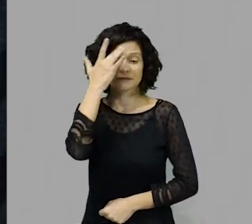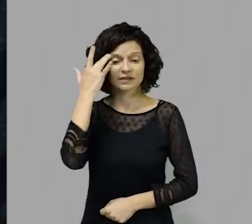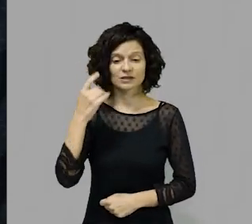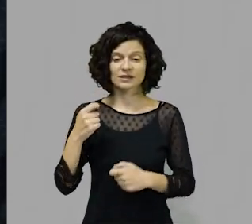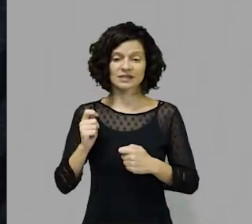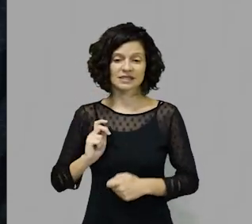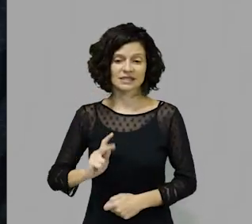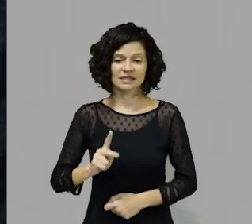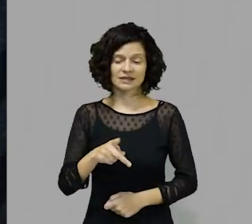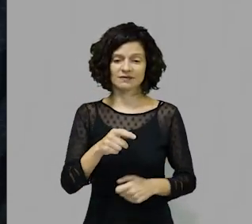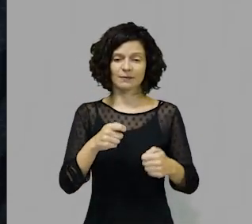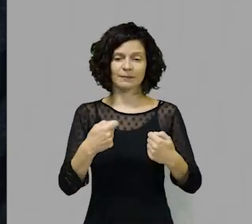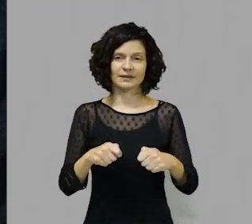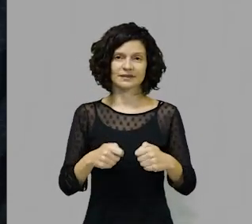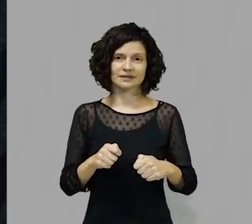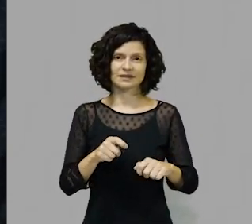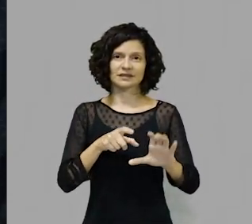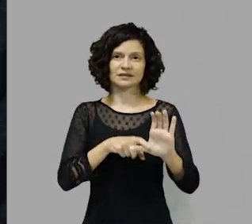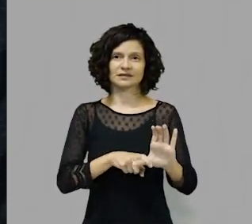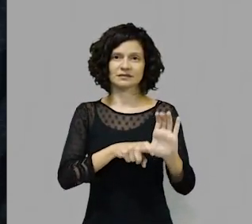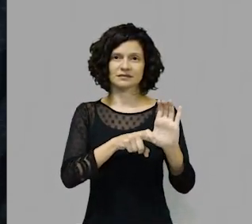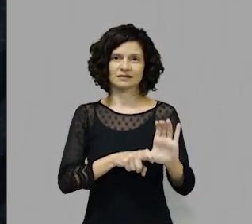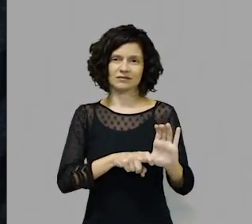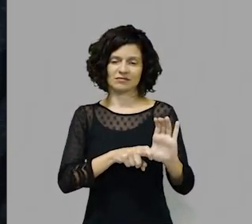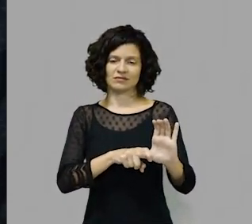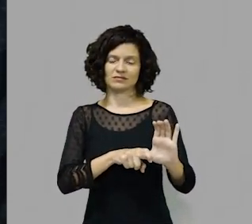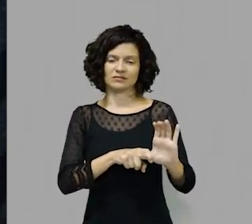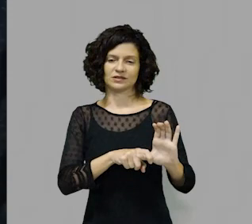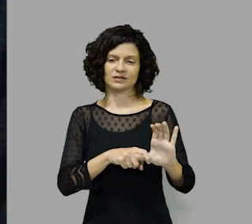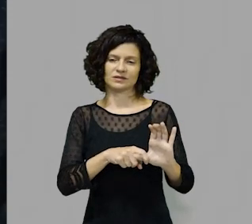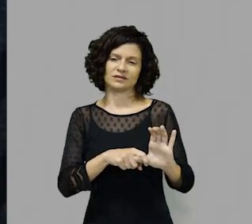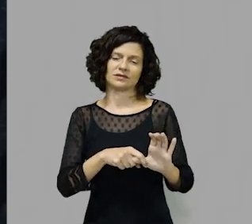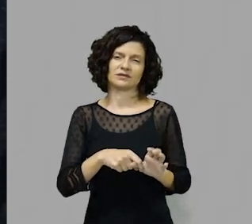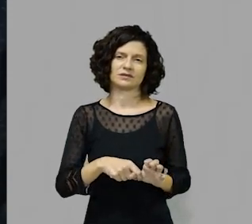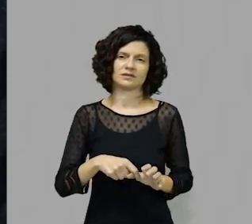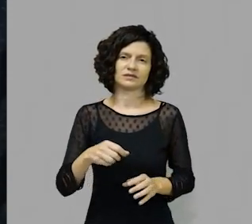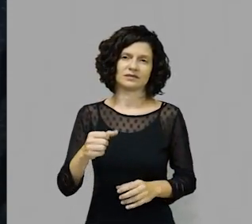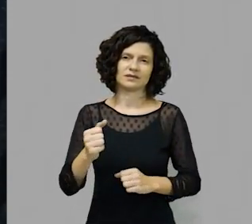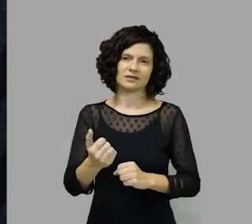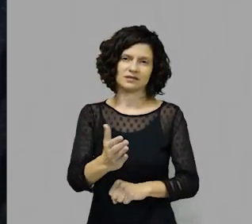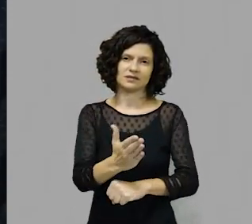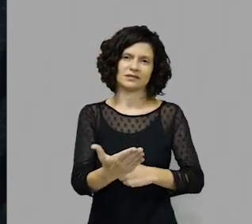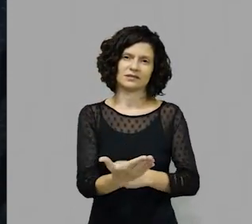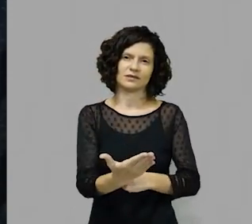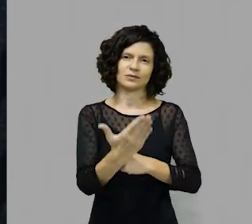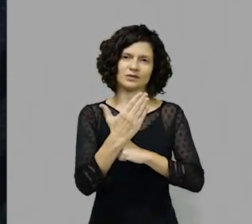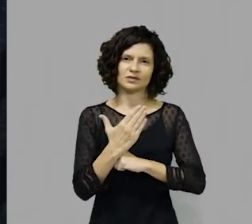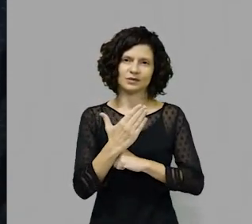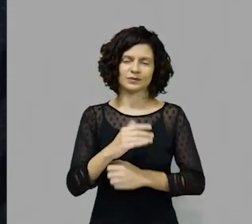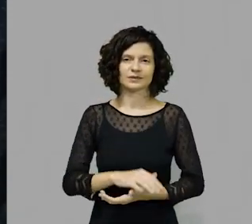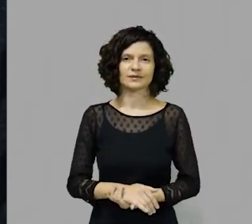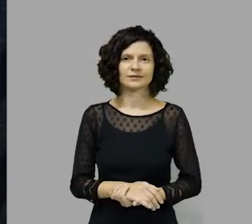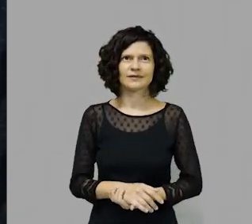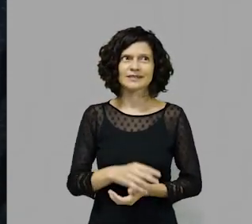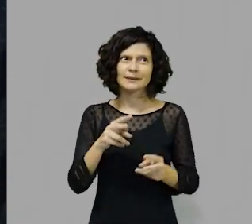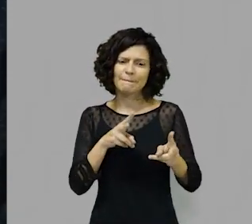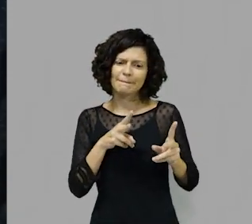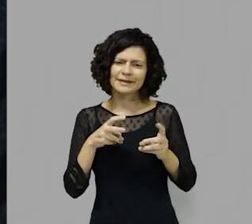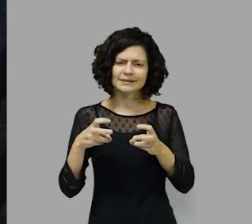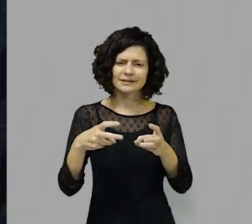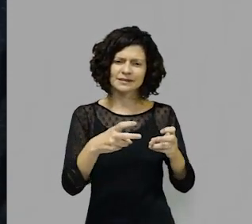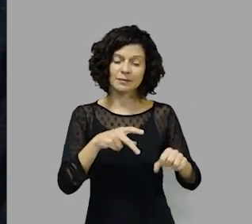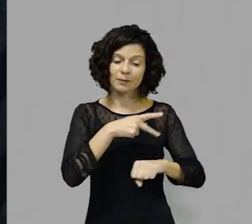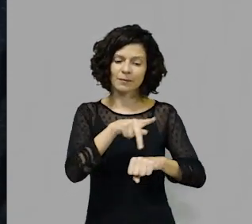ter ali o mínimo que elas têm, né, o que é necessário para que elas sobrevivam. E aí você vê o Estado como um pai ou uma mãe,